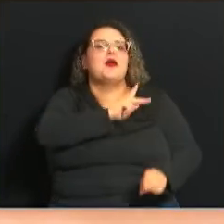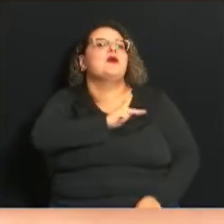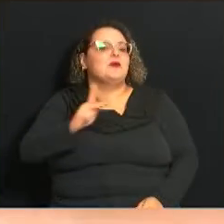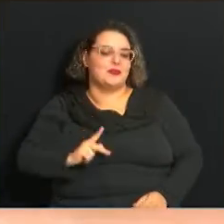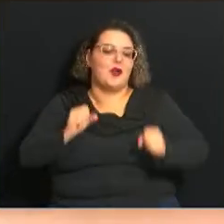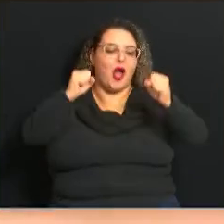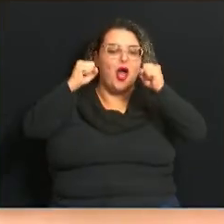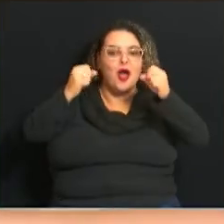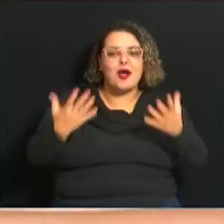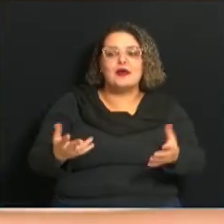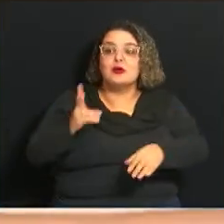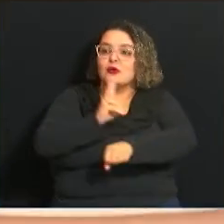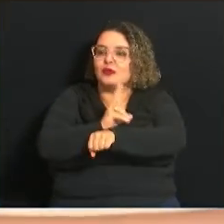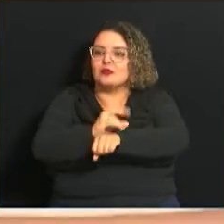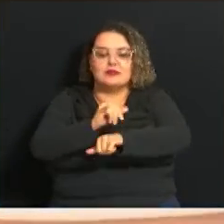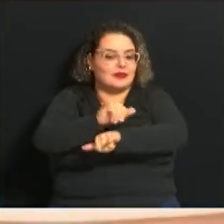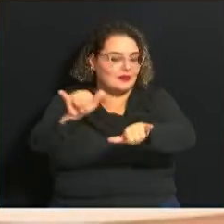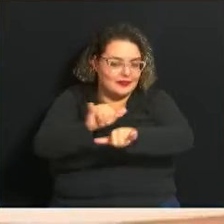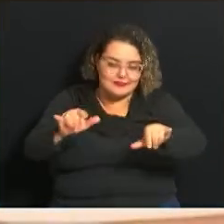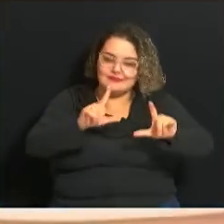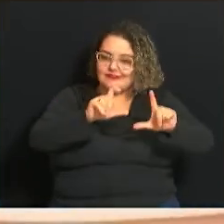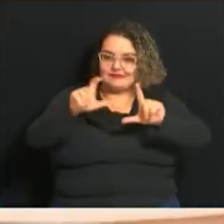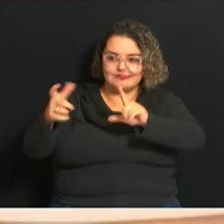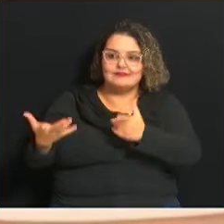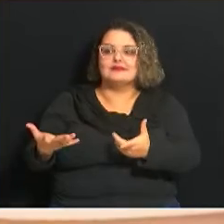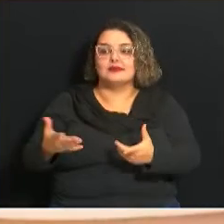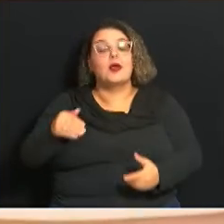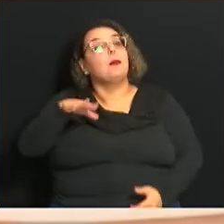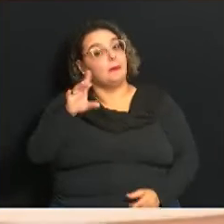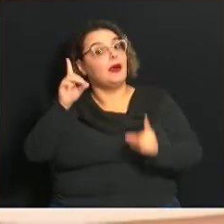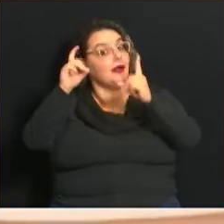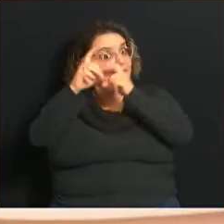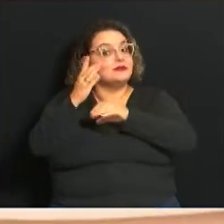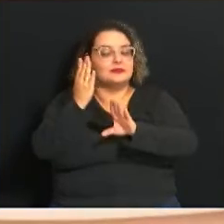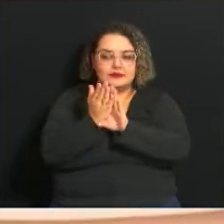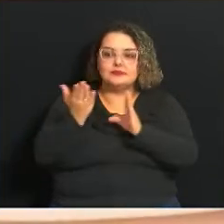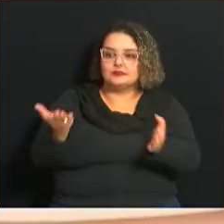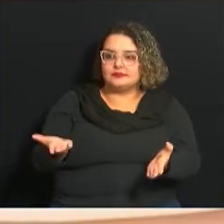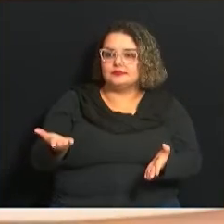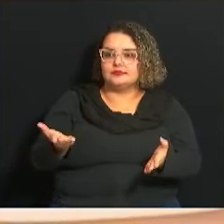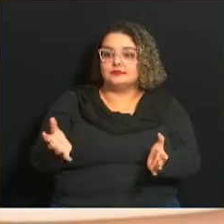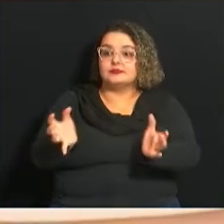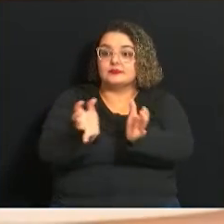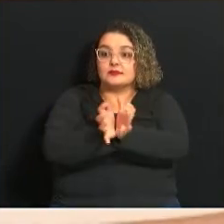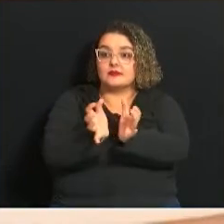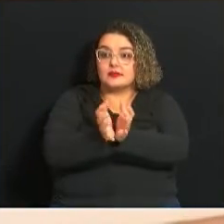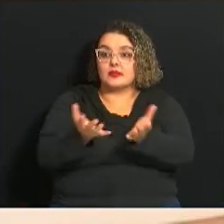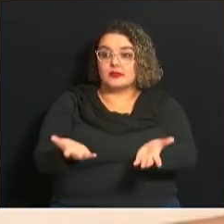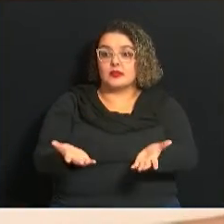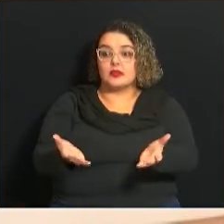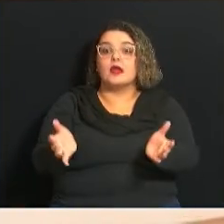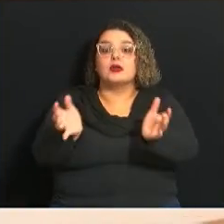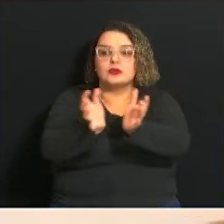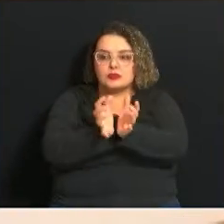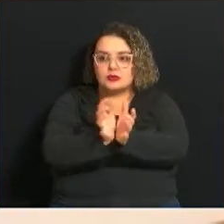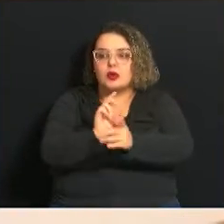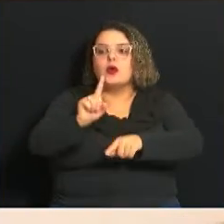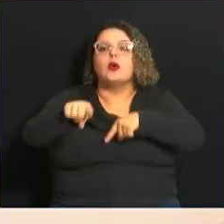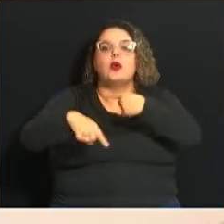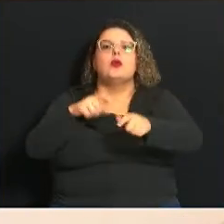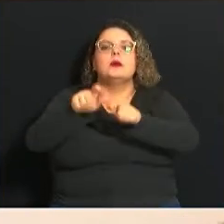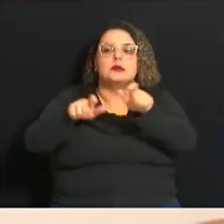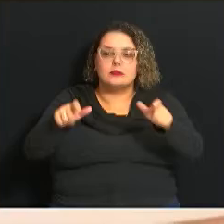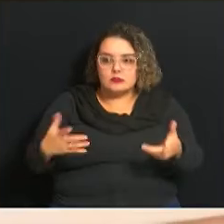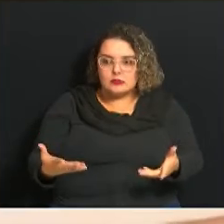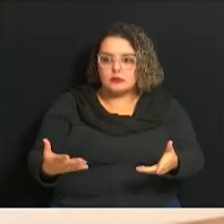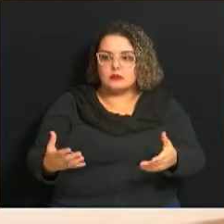cuidado, postado a foto, viralizado a foto, senão seria mais difícil para encontrar. E é esse grupo, porque aí no grupo tinha outras pessoas de